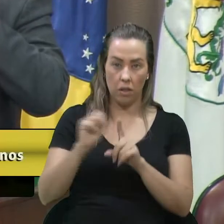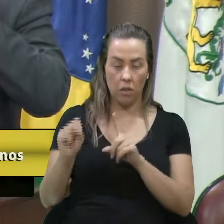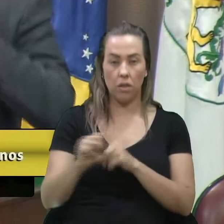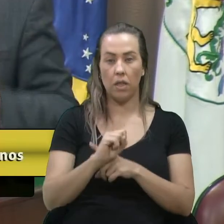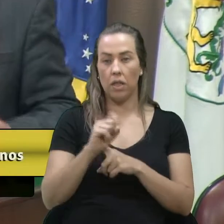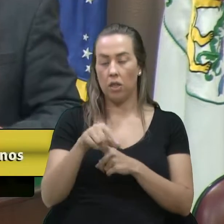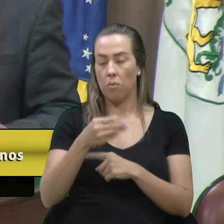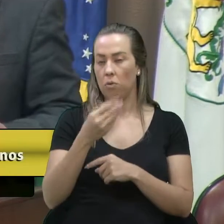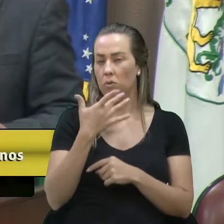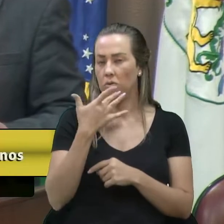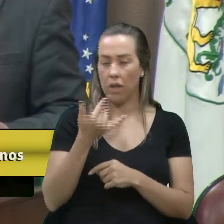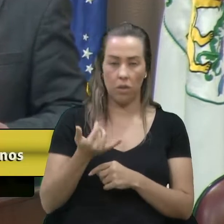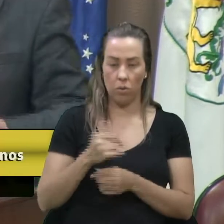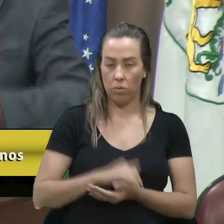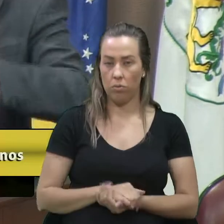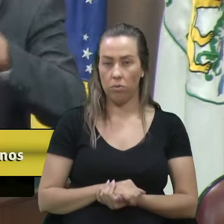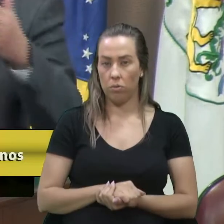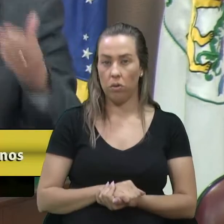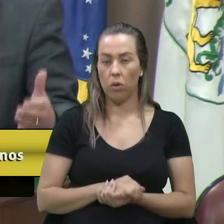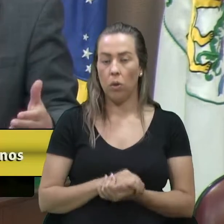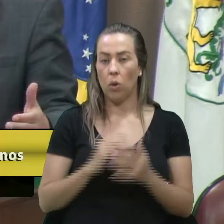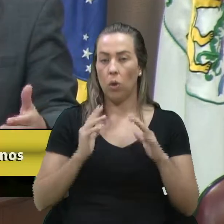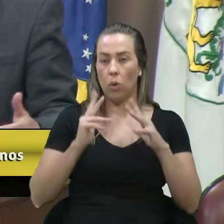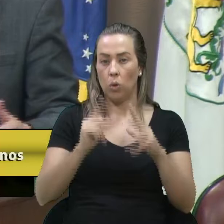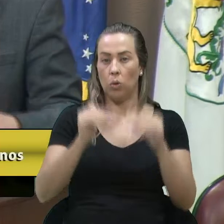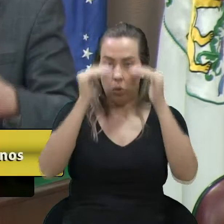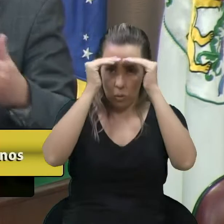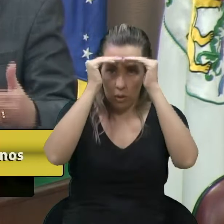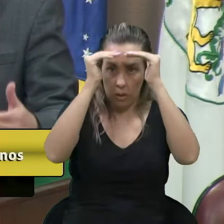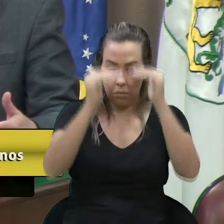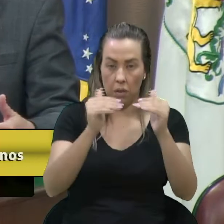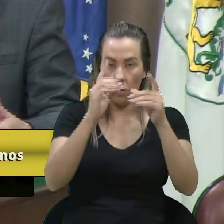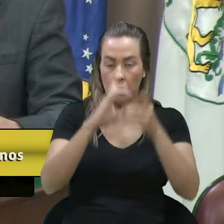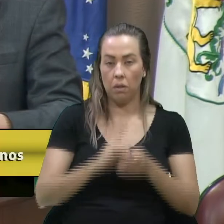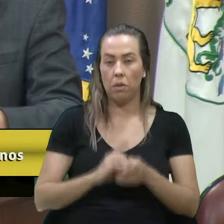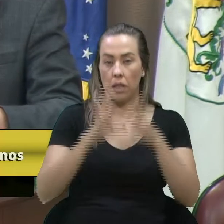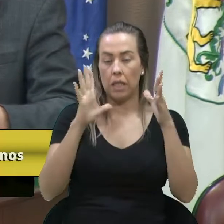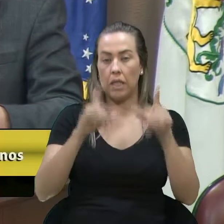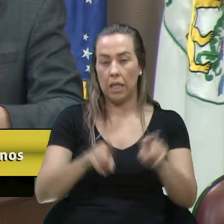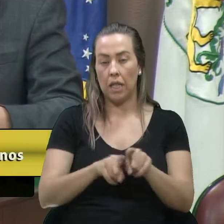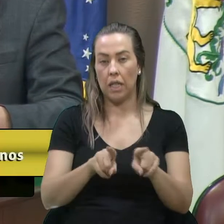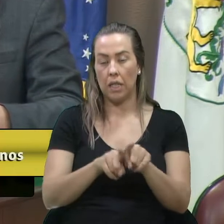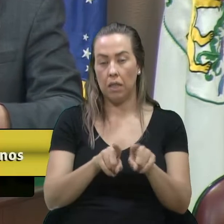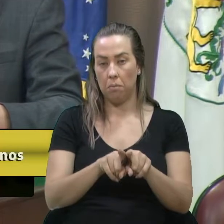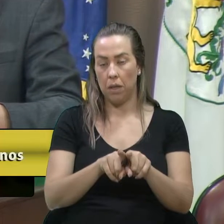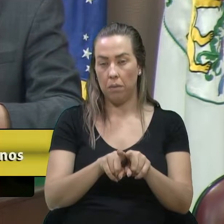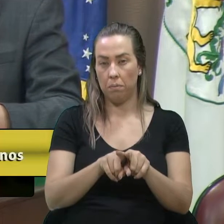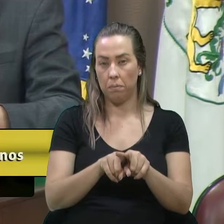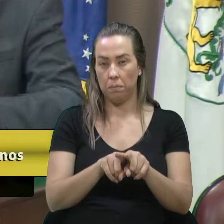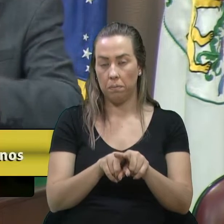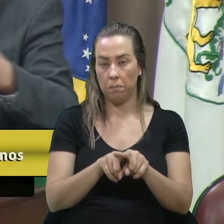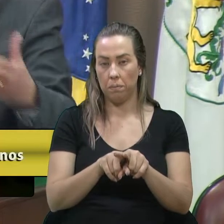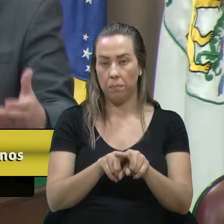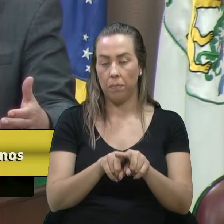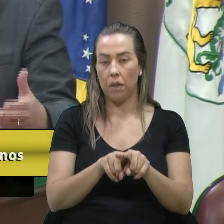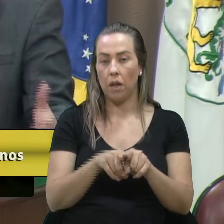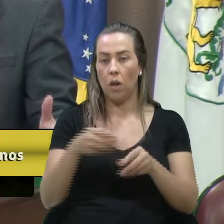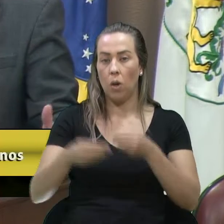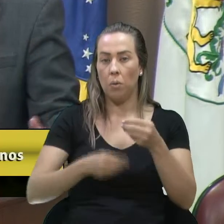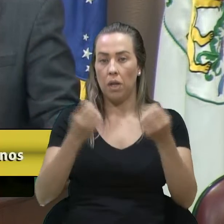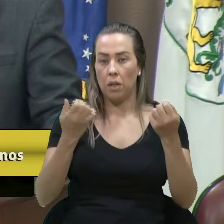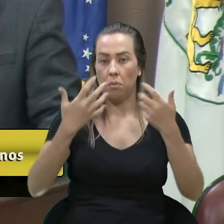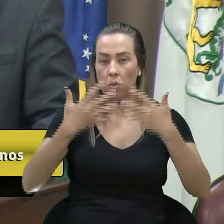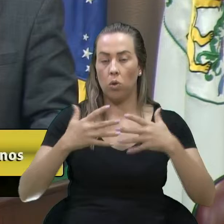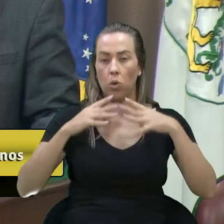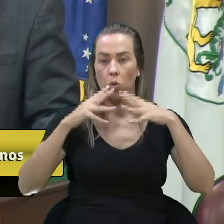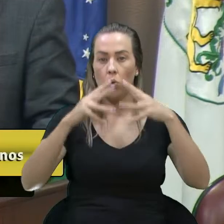que é muito fácil, com todo o respeito que eu tenho à democracia e também à colocação de todas